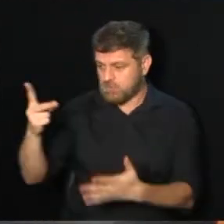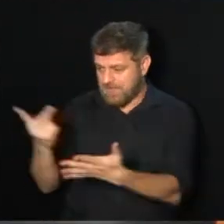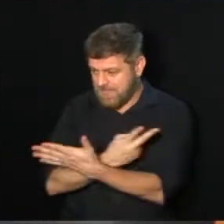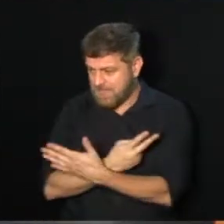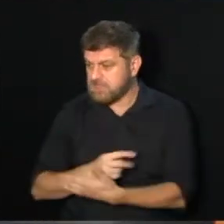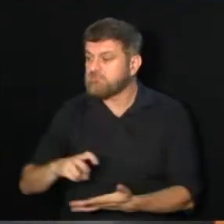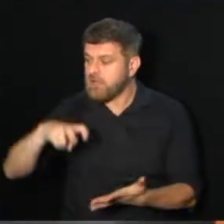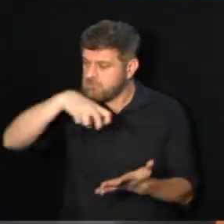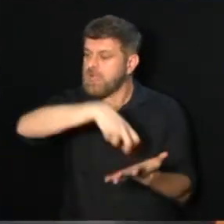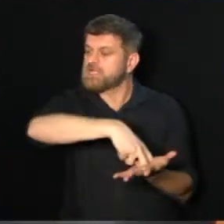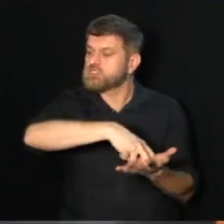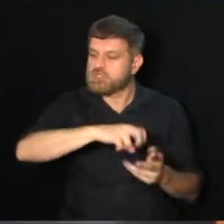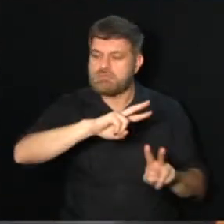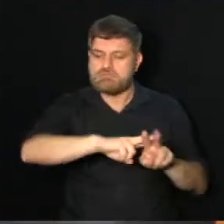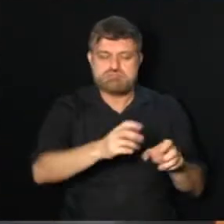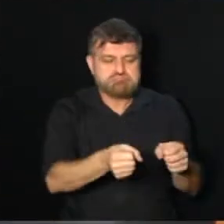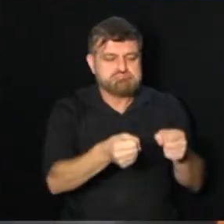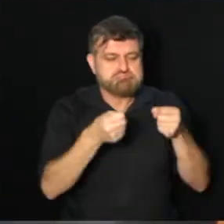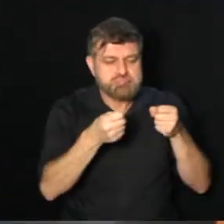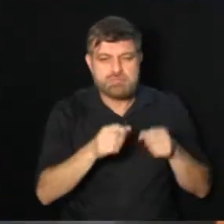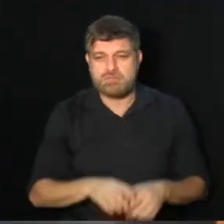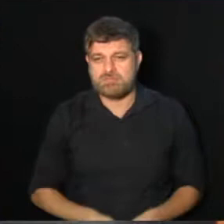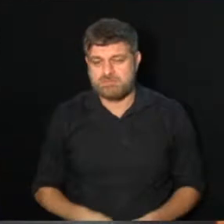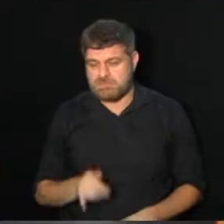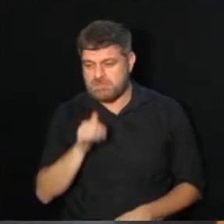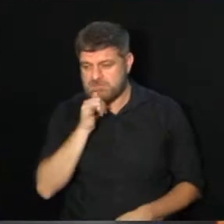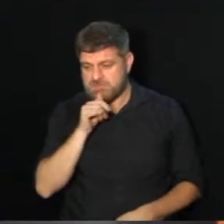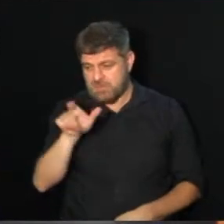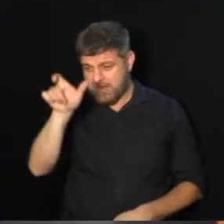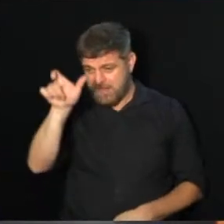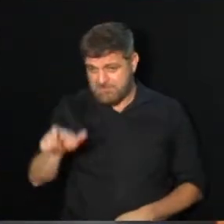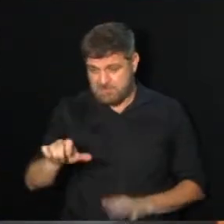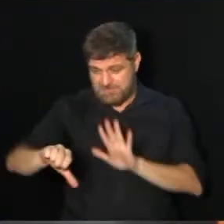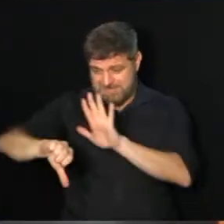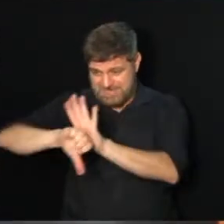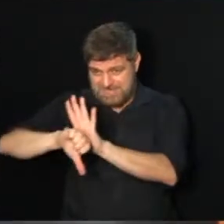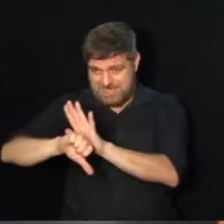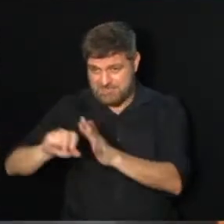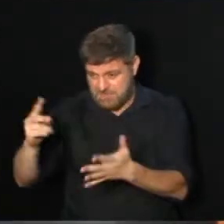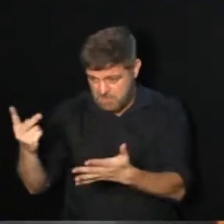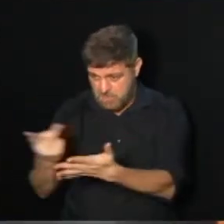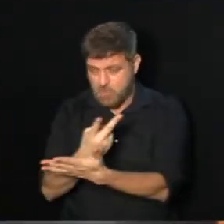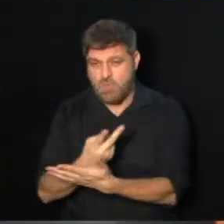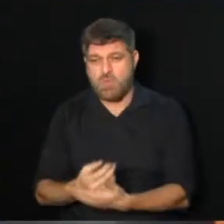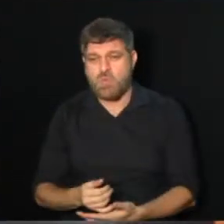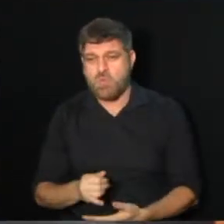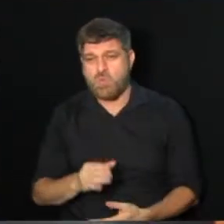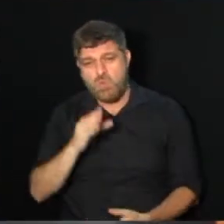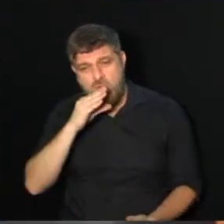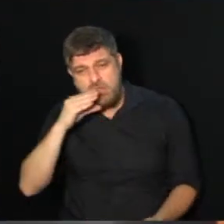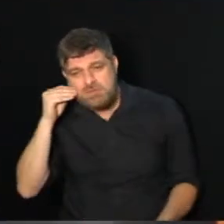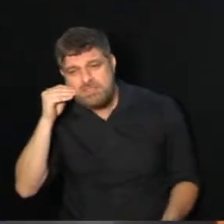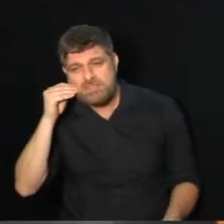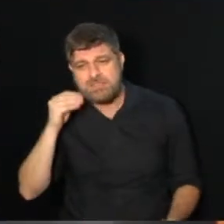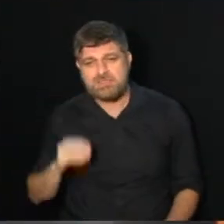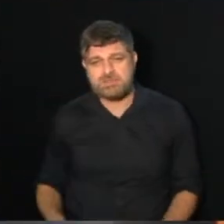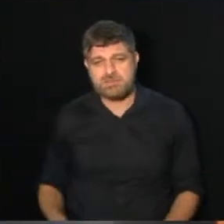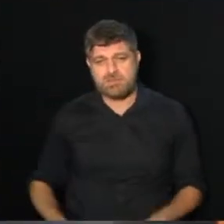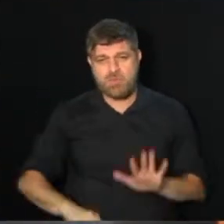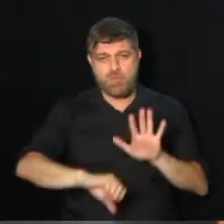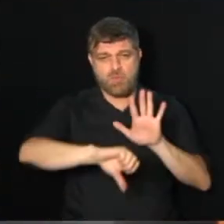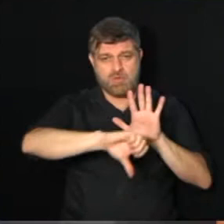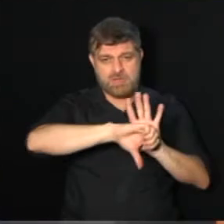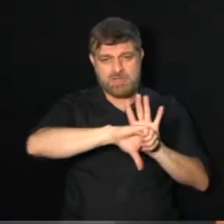punição. Então, hoje, acontecido um ato que configure um ato infracional para um adolescente ou um crime para